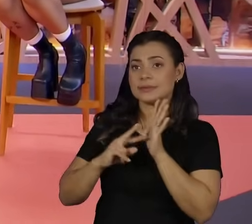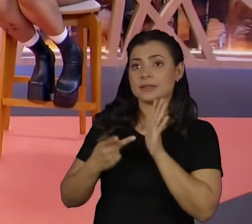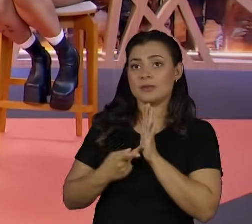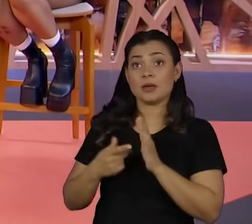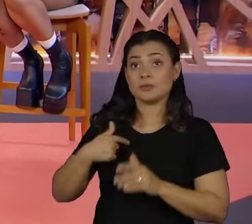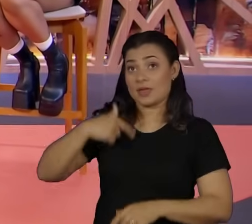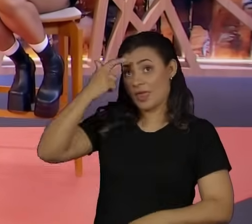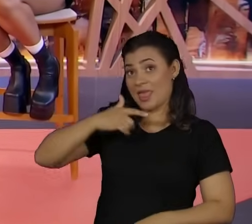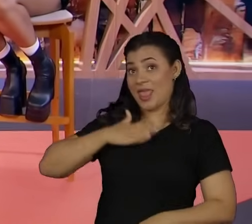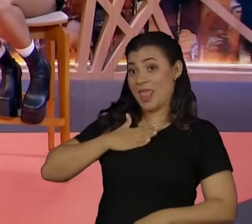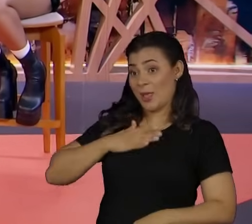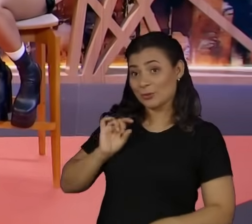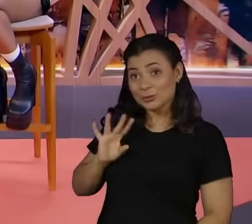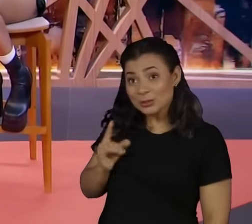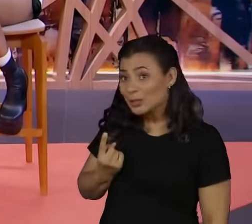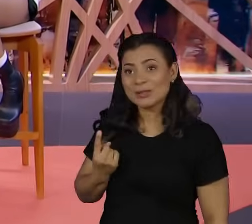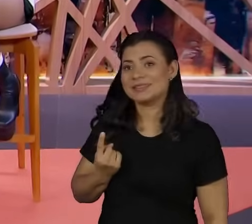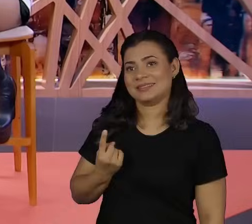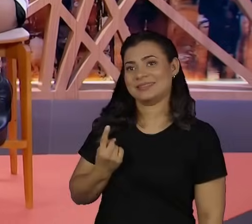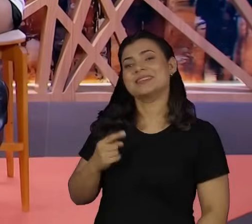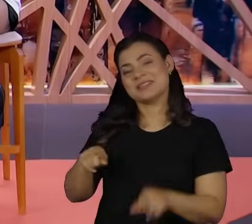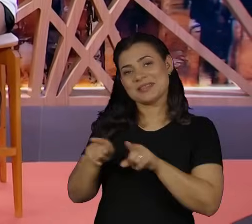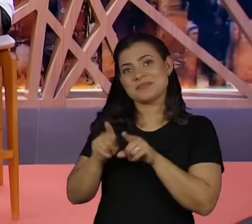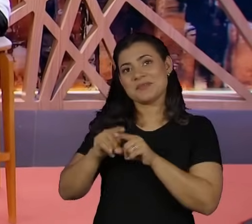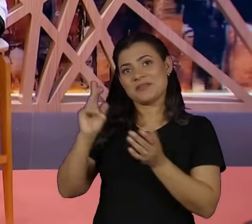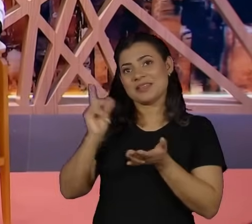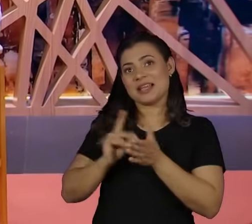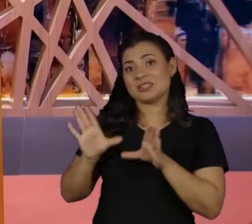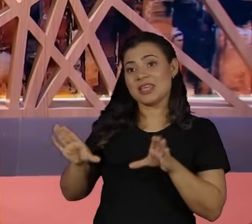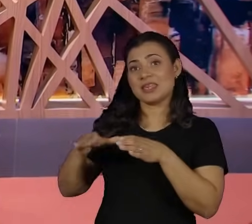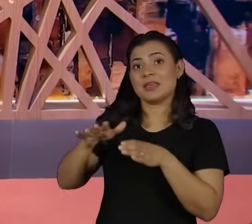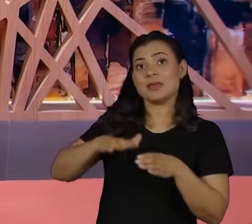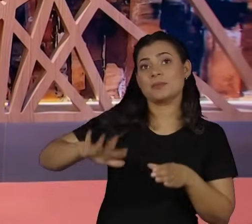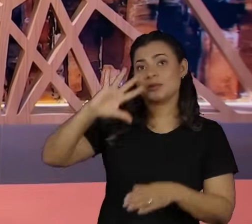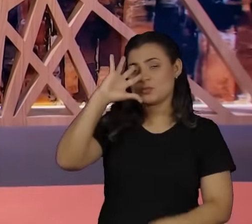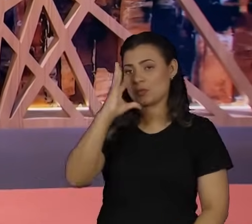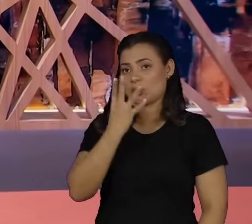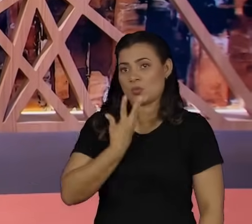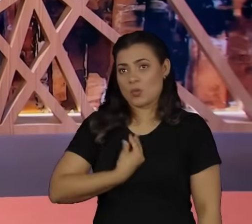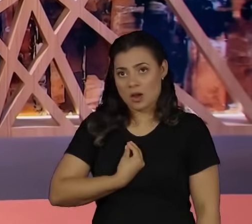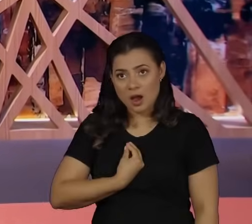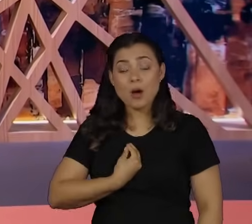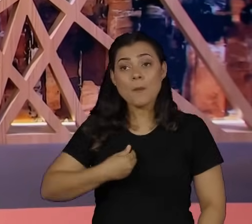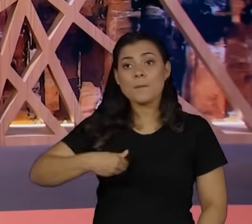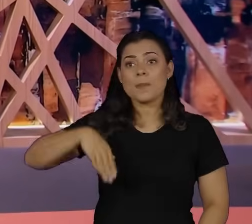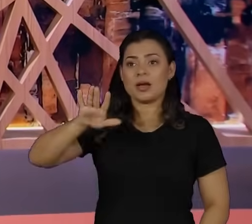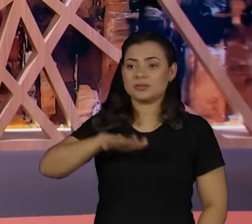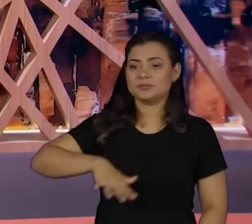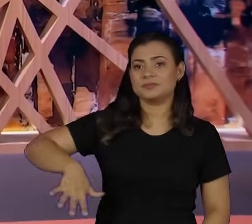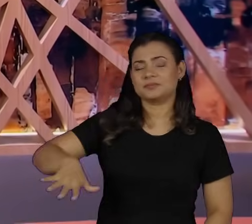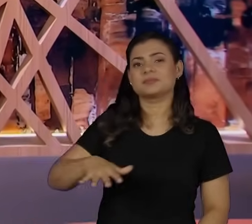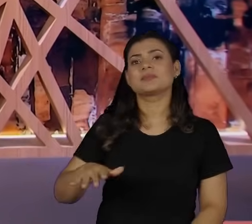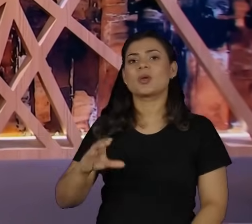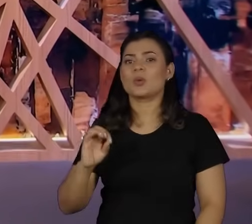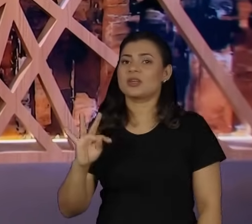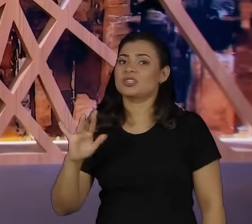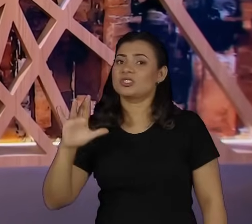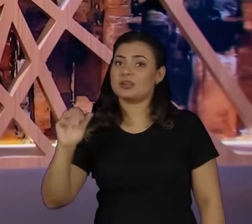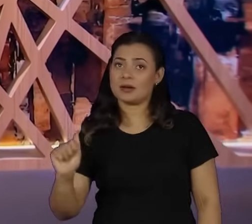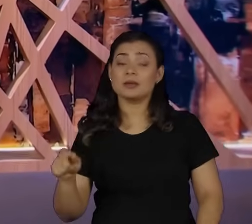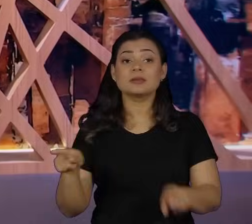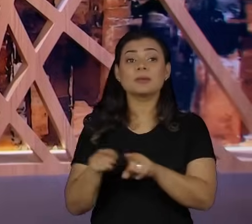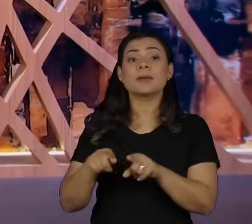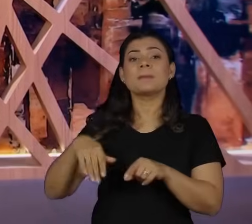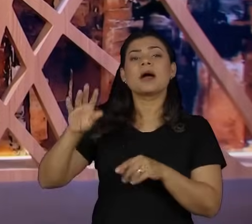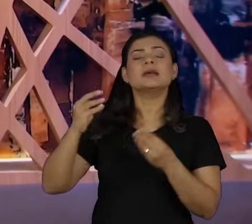não só eu, né, mas é nítido que a categoria da espiritualidade, principalmente mais holística, mais alternativa, ela acaba